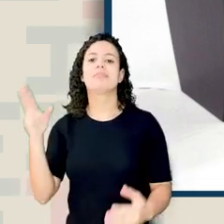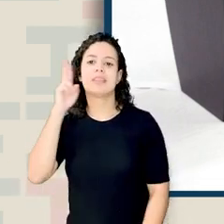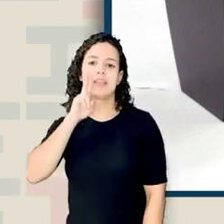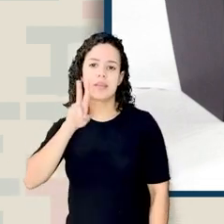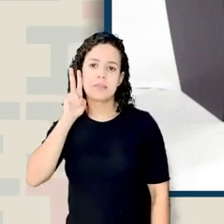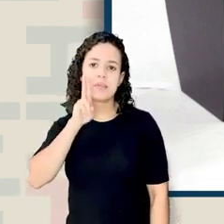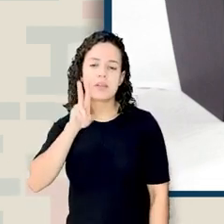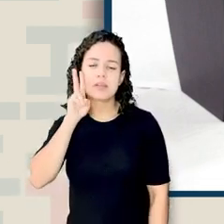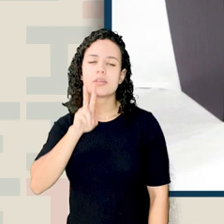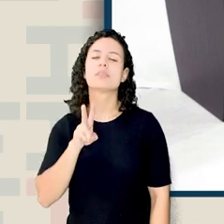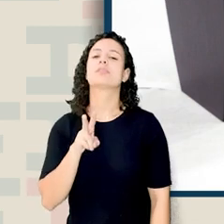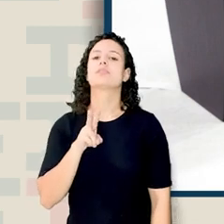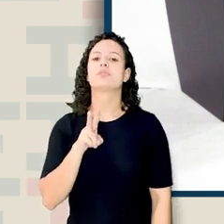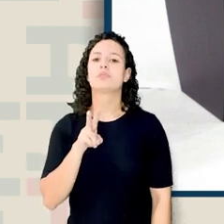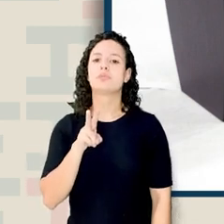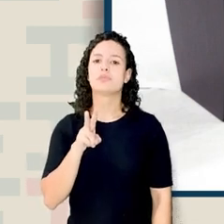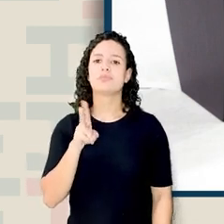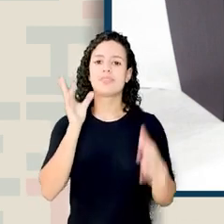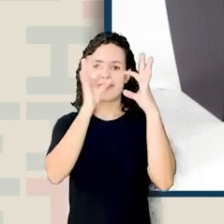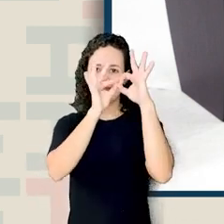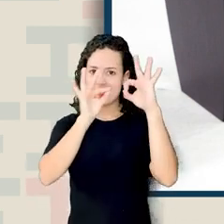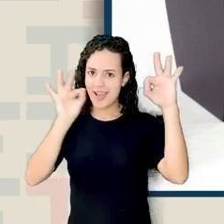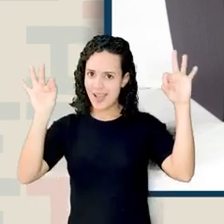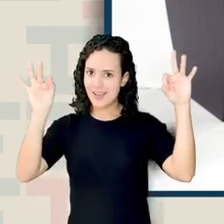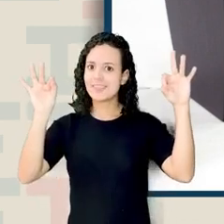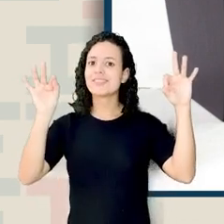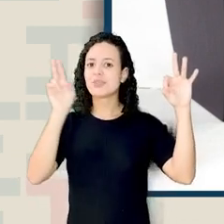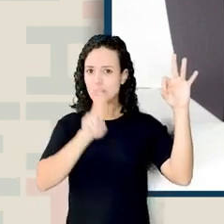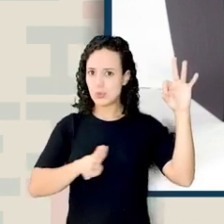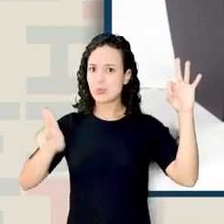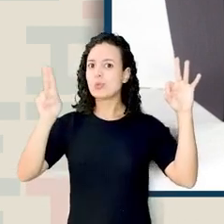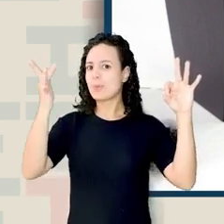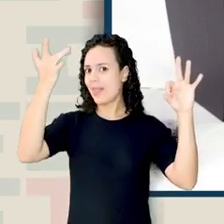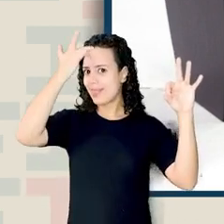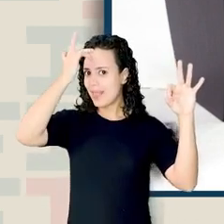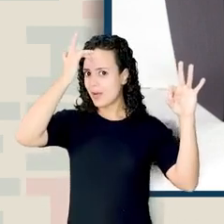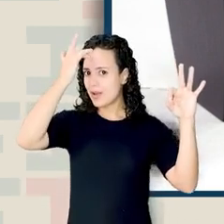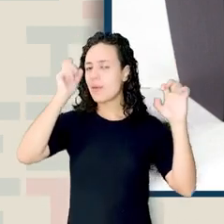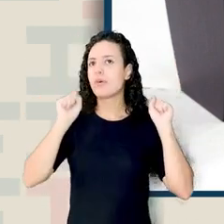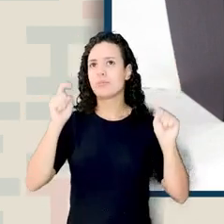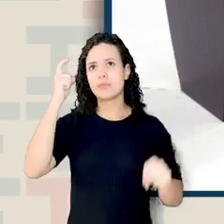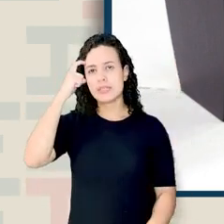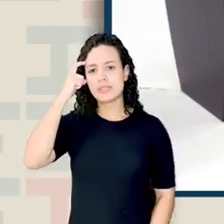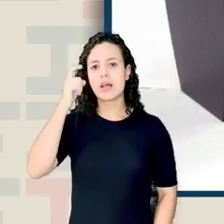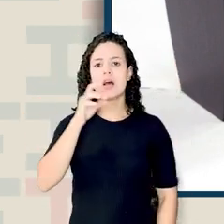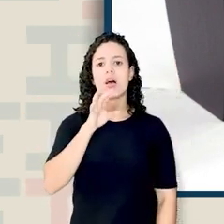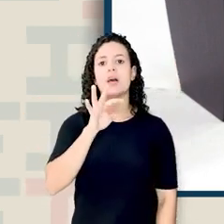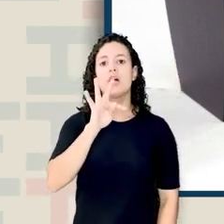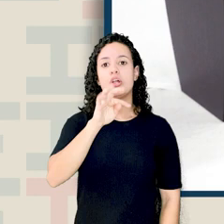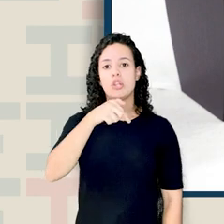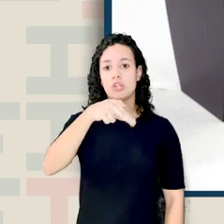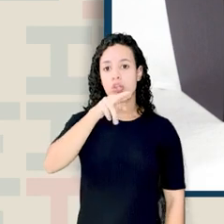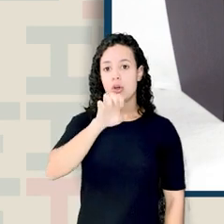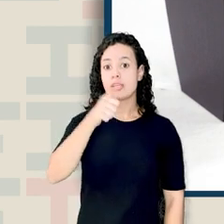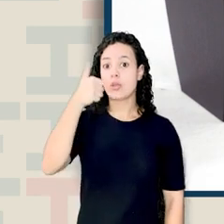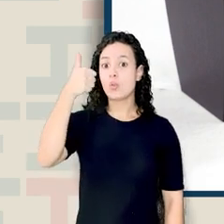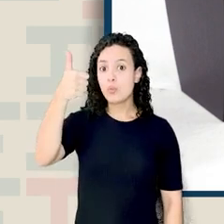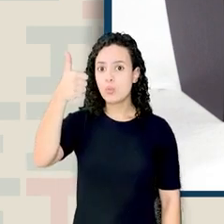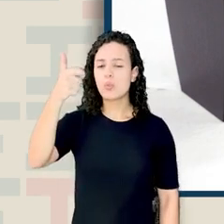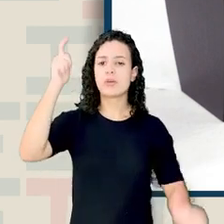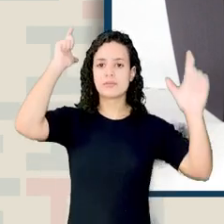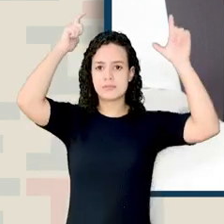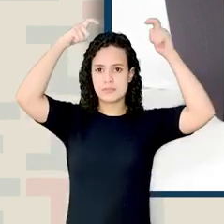aquela nossa oralidade, nós podemos pensar da seguinte forma. Toque 1, que é o toque